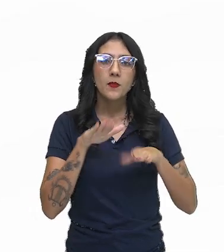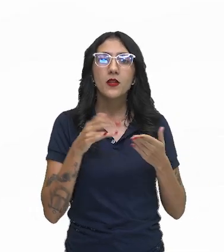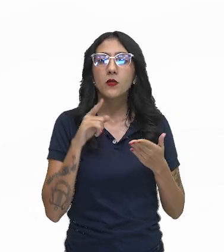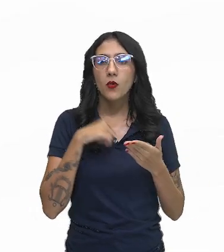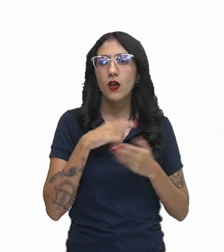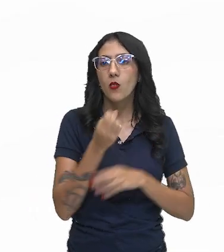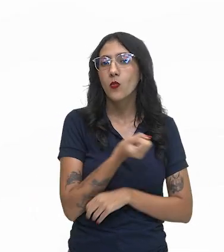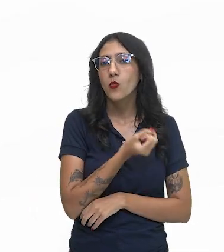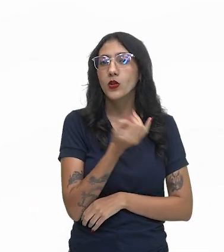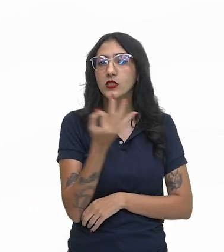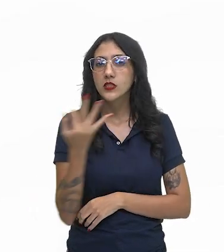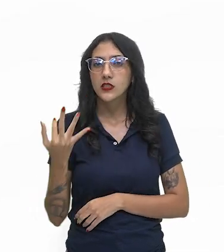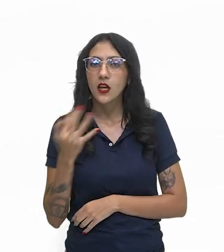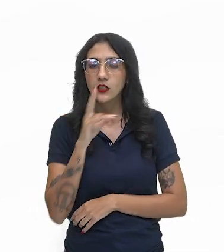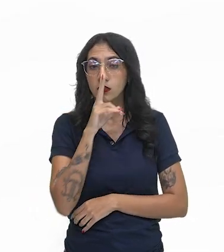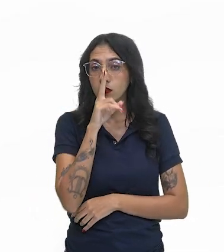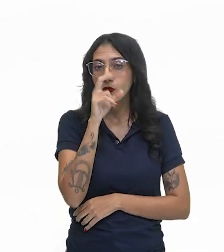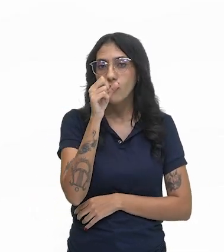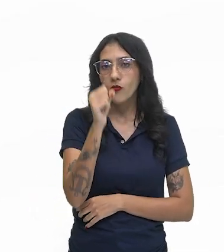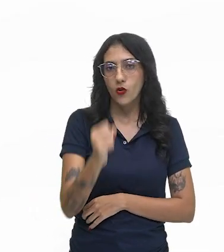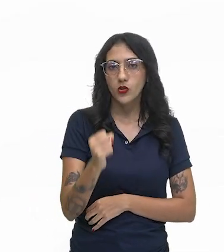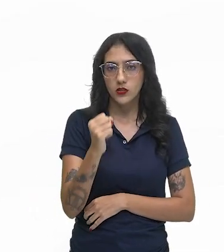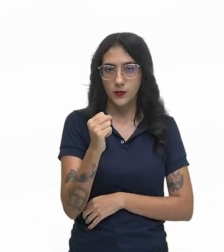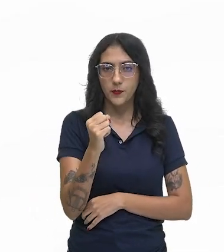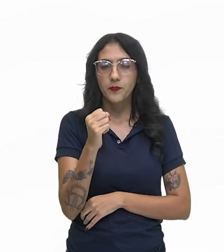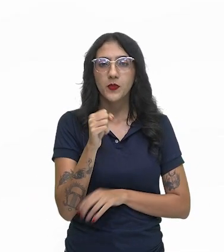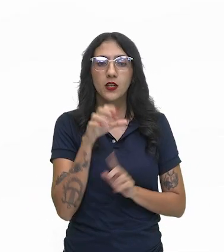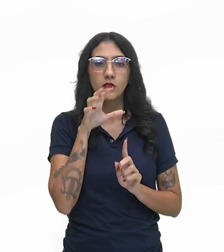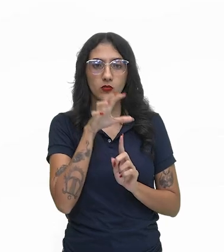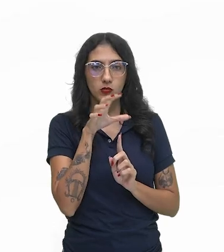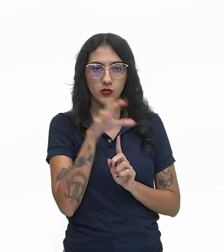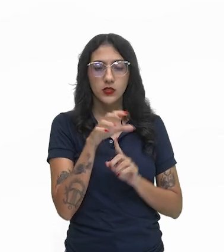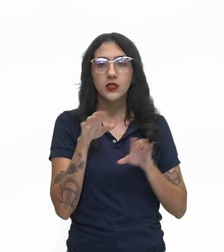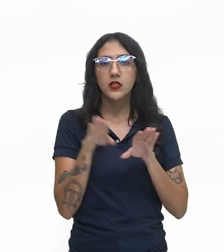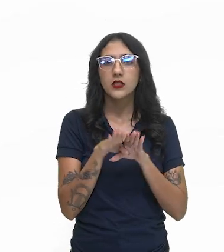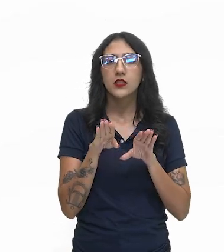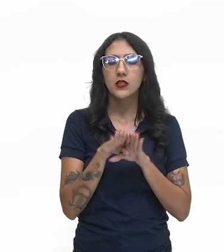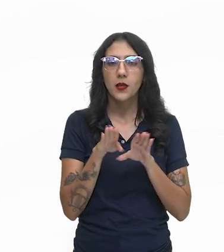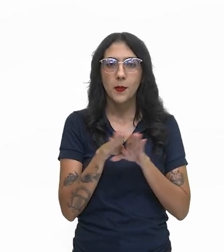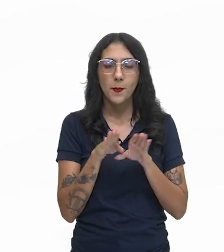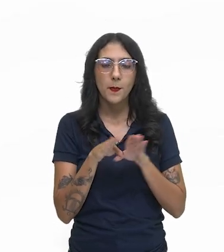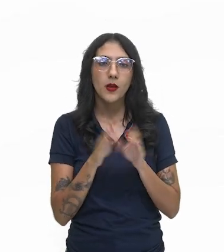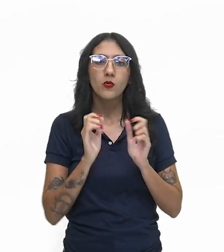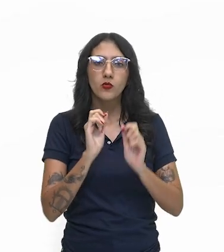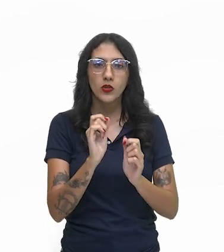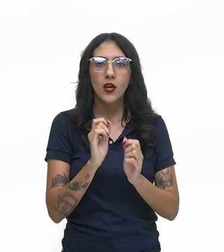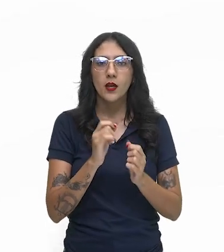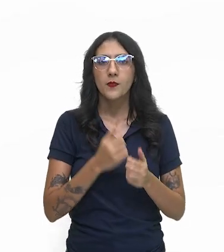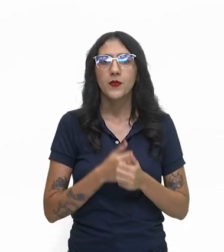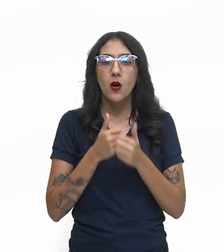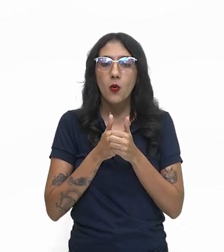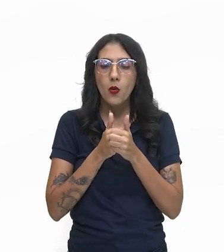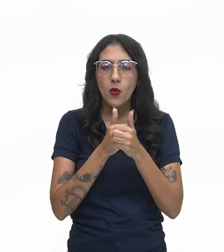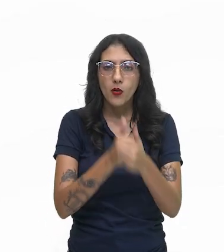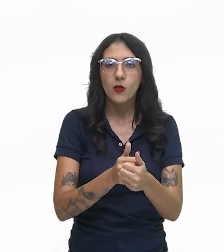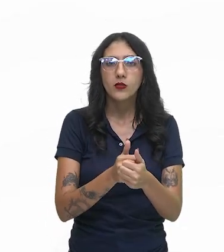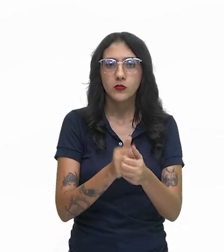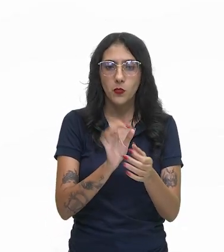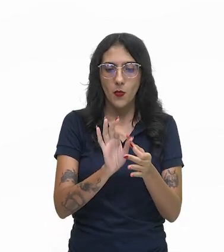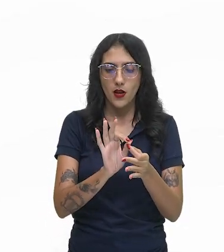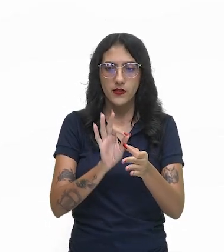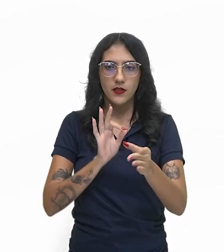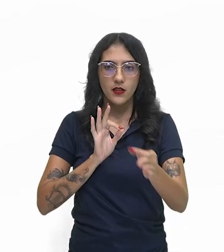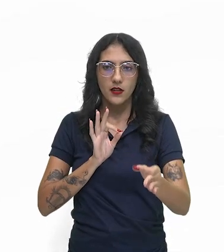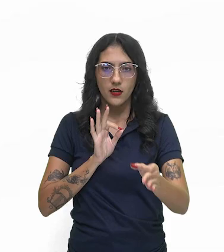à força motora imprimida e é produzida a direção de linha reta, na qual a